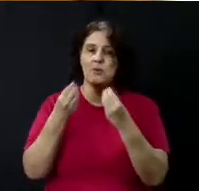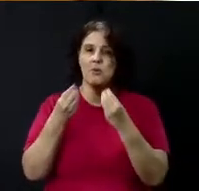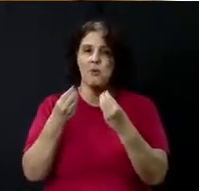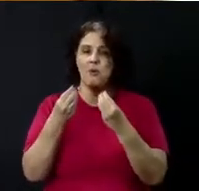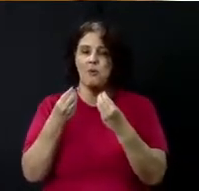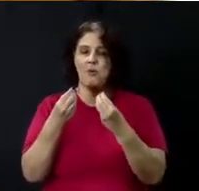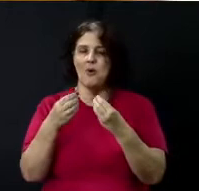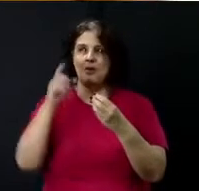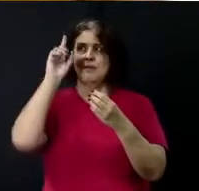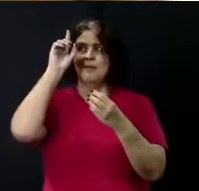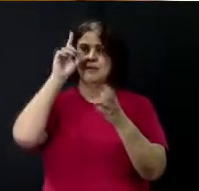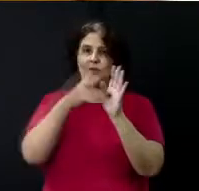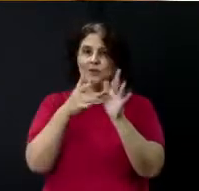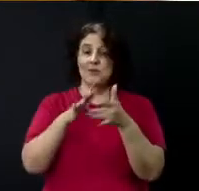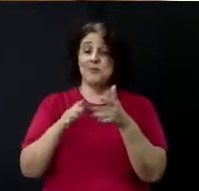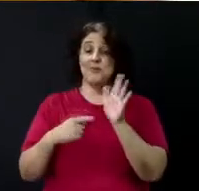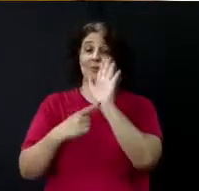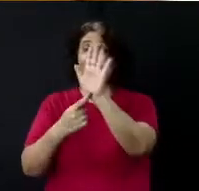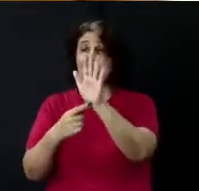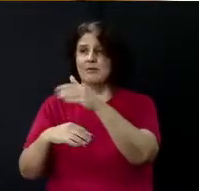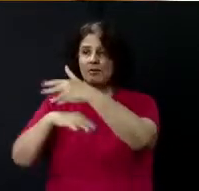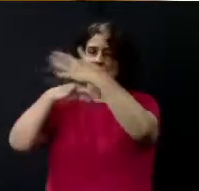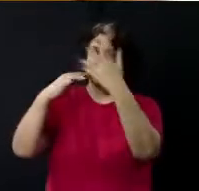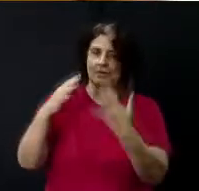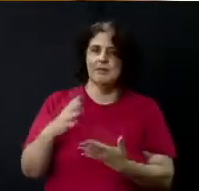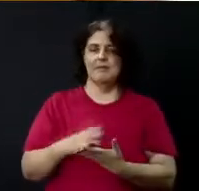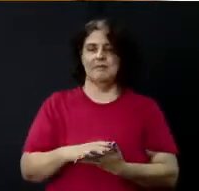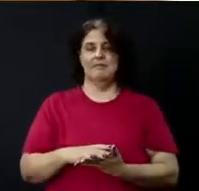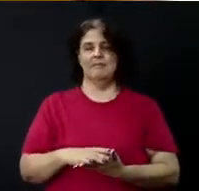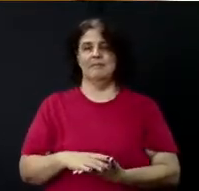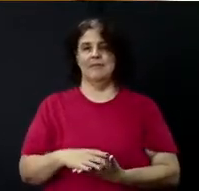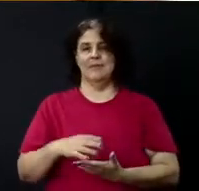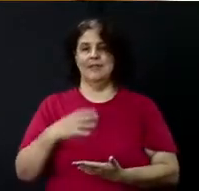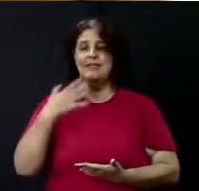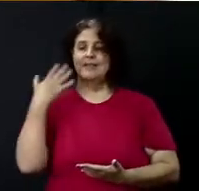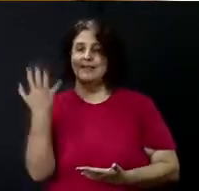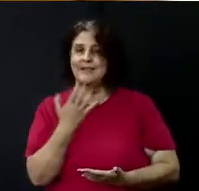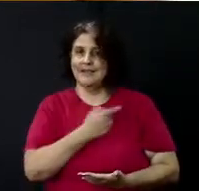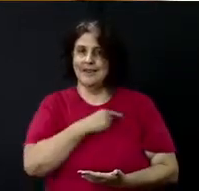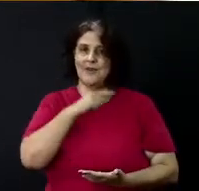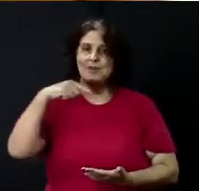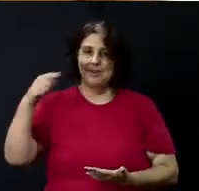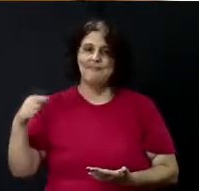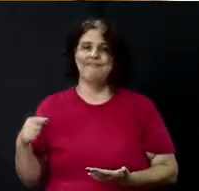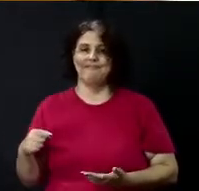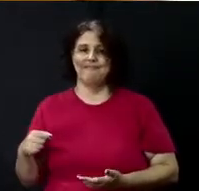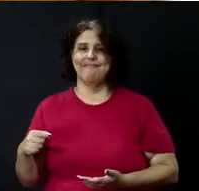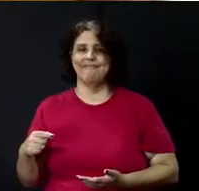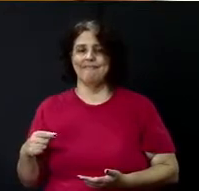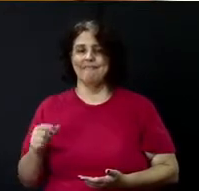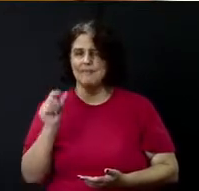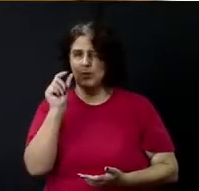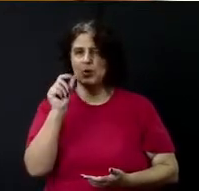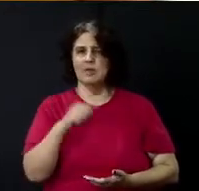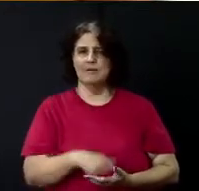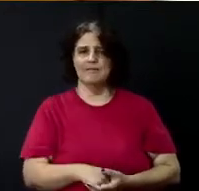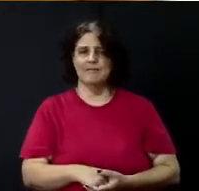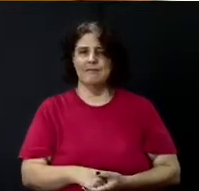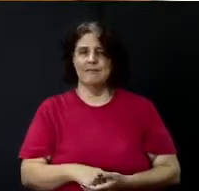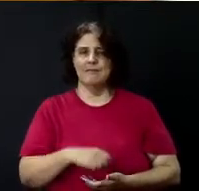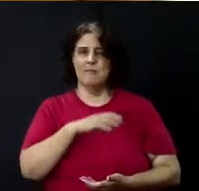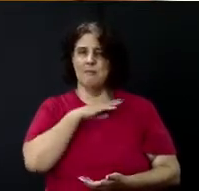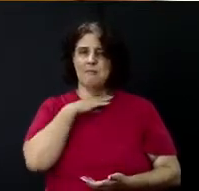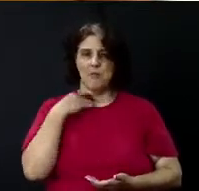sinal. Salvação é isso, em todas essas passagens, um pouquinho de salvação. Um morto